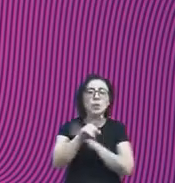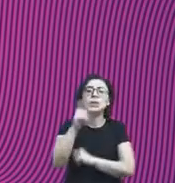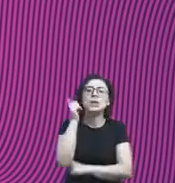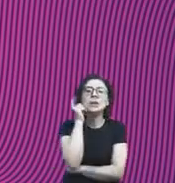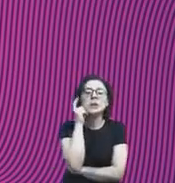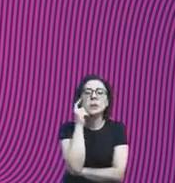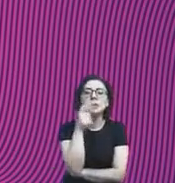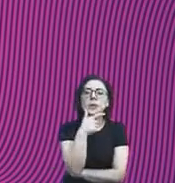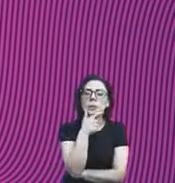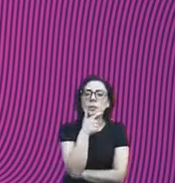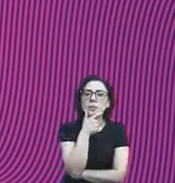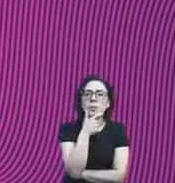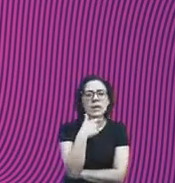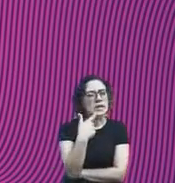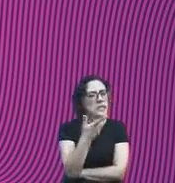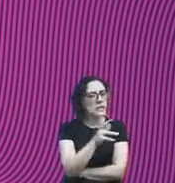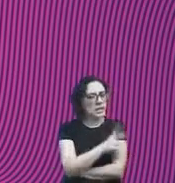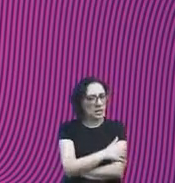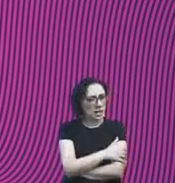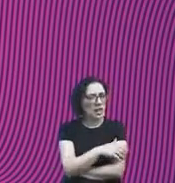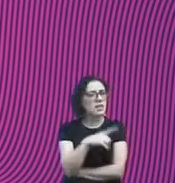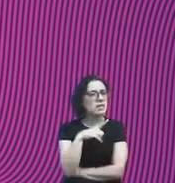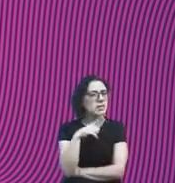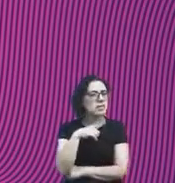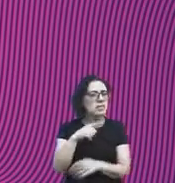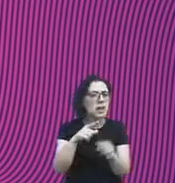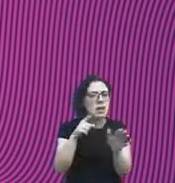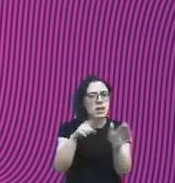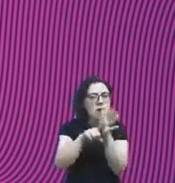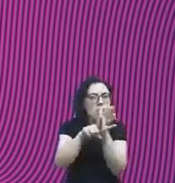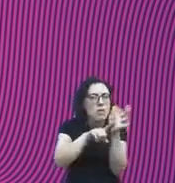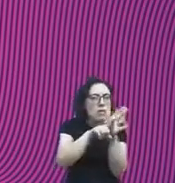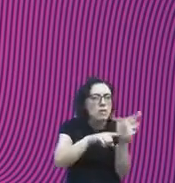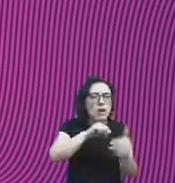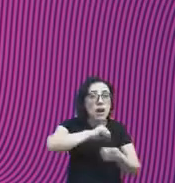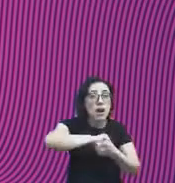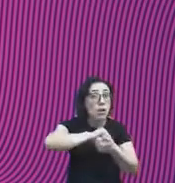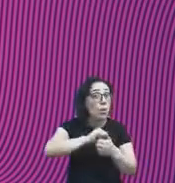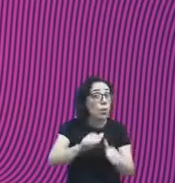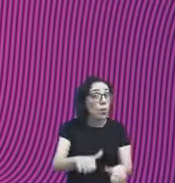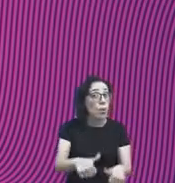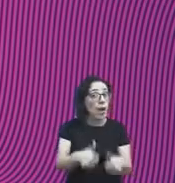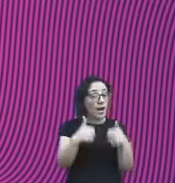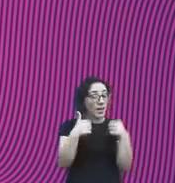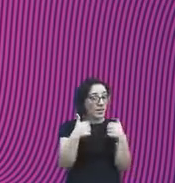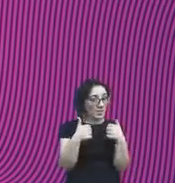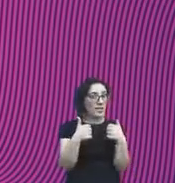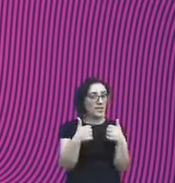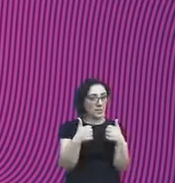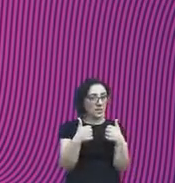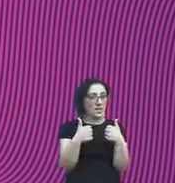Existe medição de qualidade no Brasil? Porque se eu vou remunerar valor, onde é que está o valor?